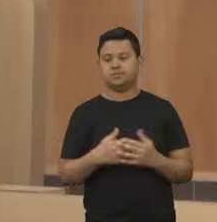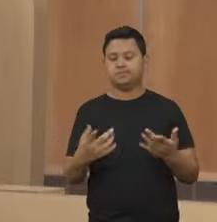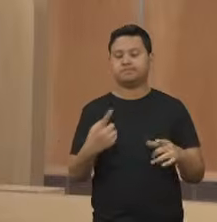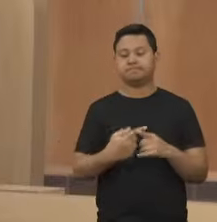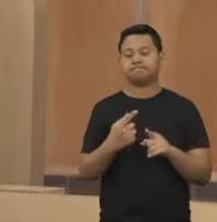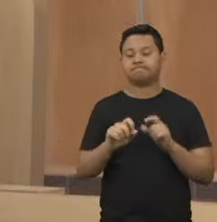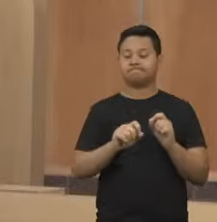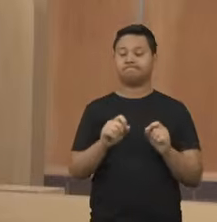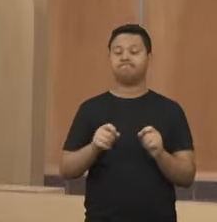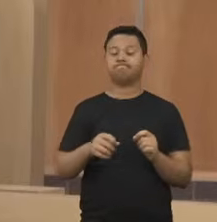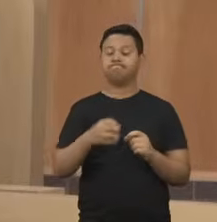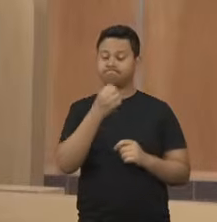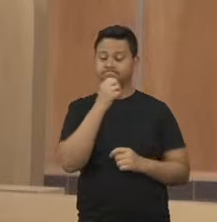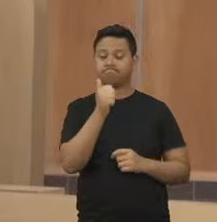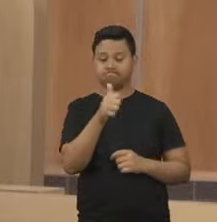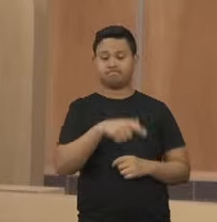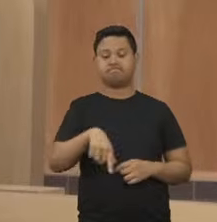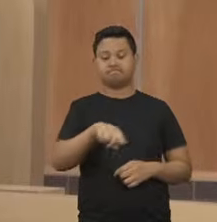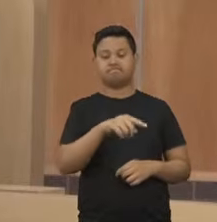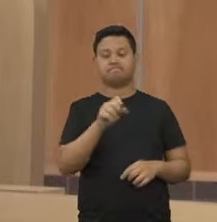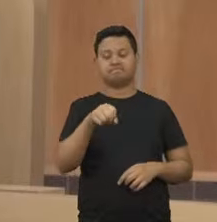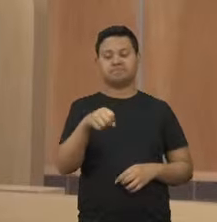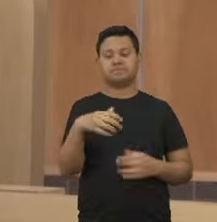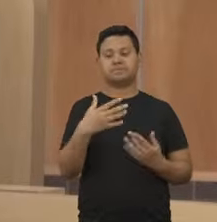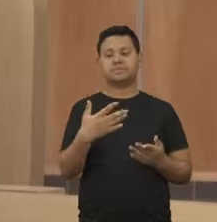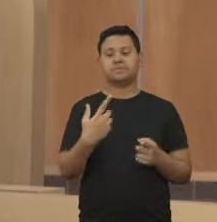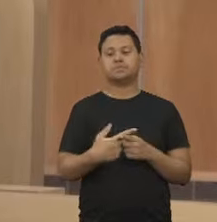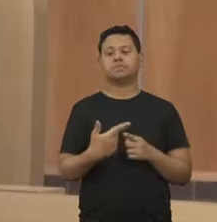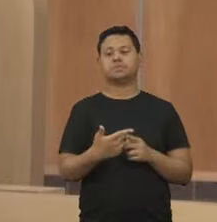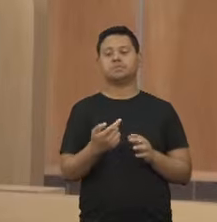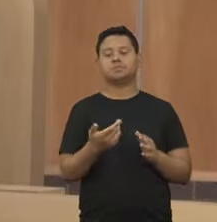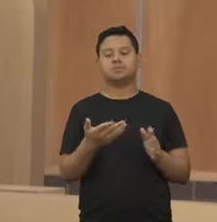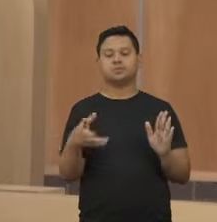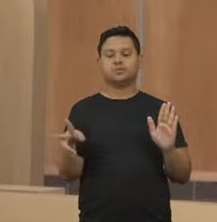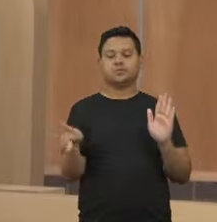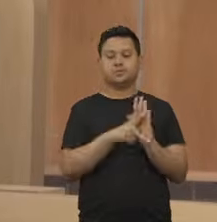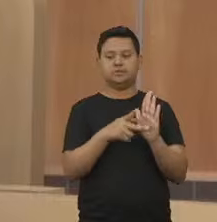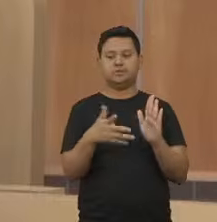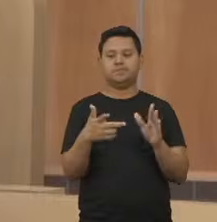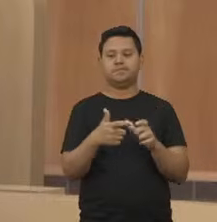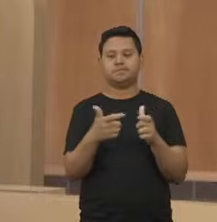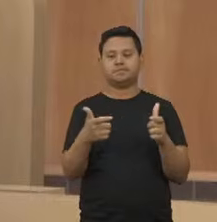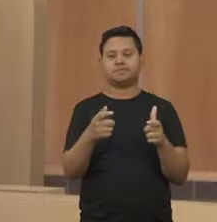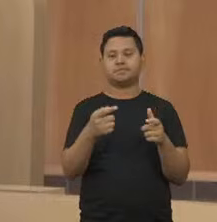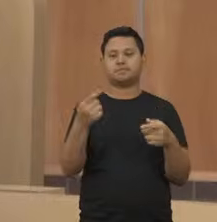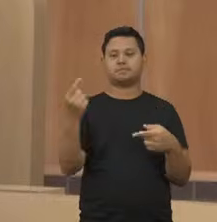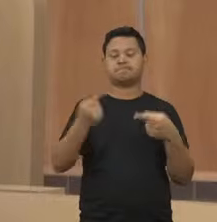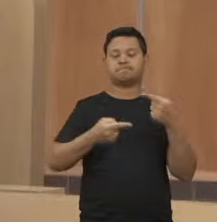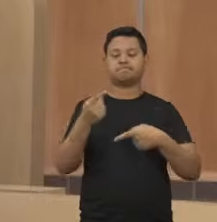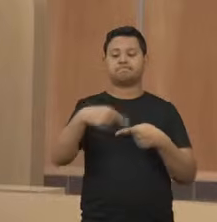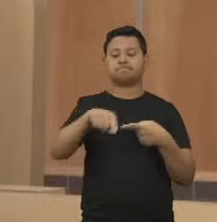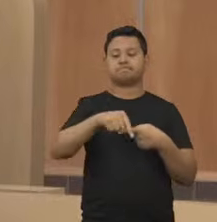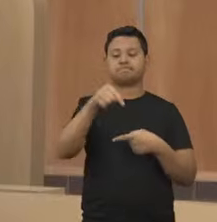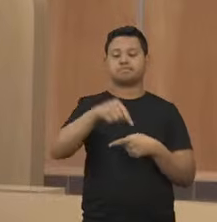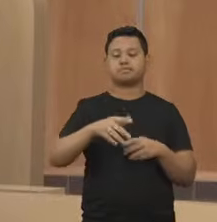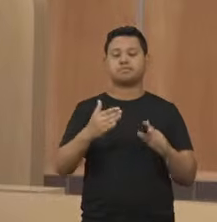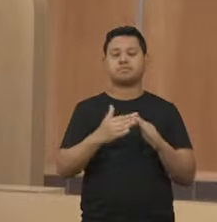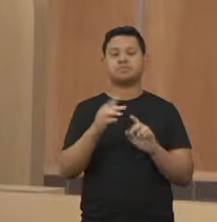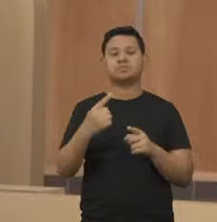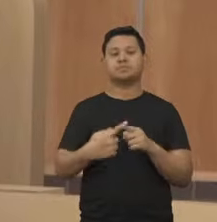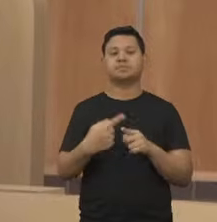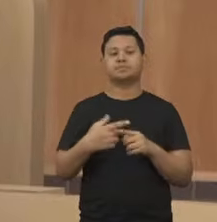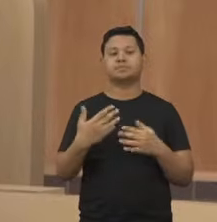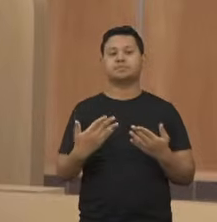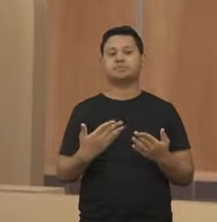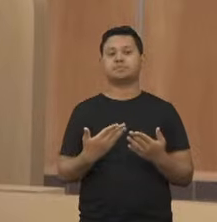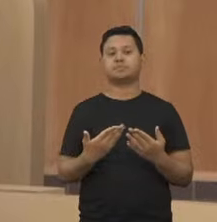Então acertou na mosca ao colocar esse projeto para ser debatido nessa casa,